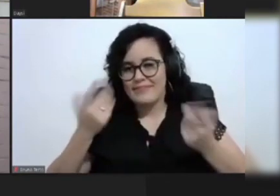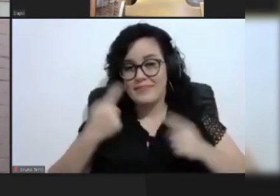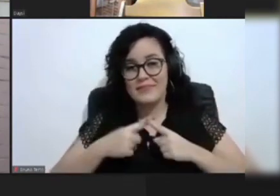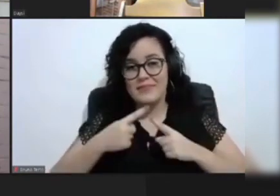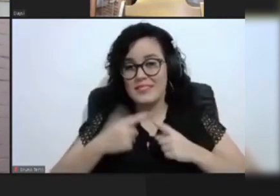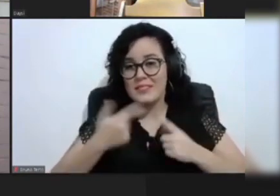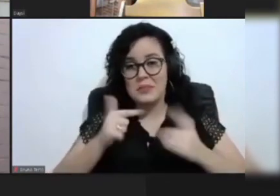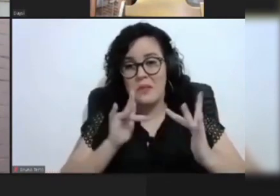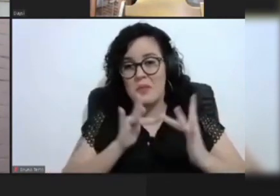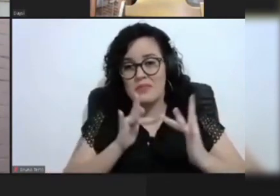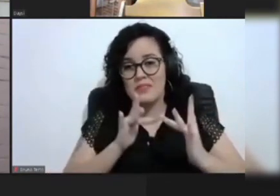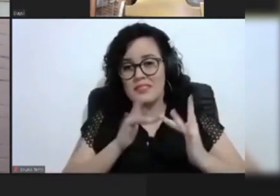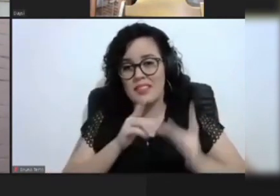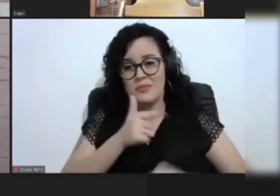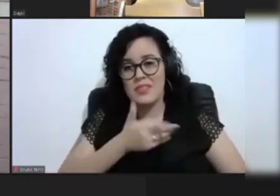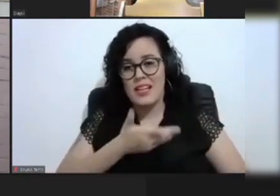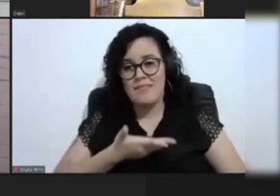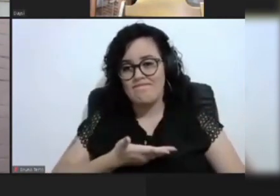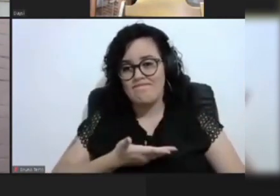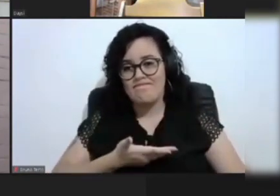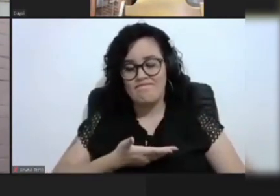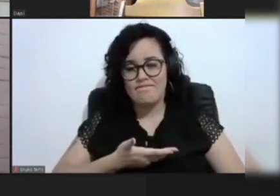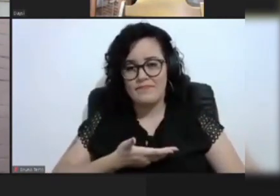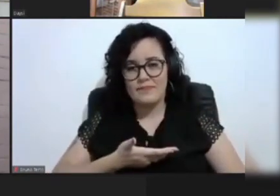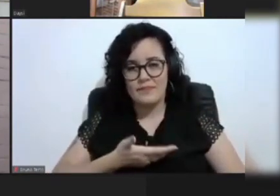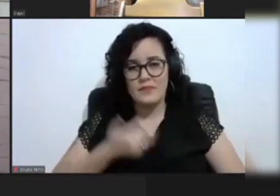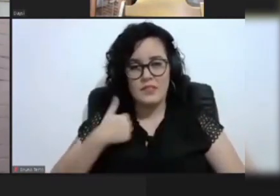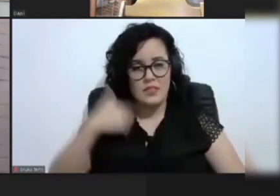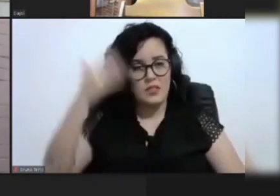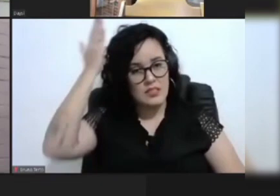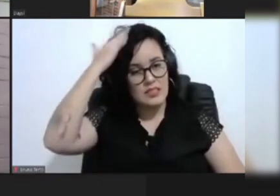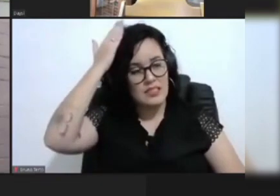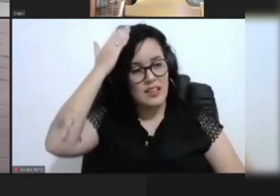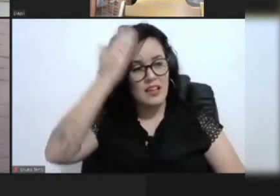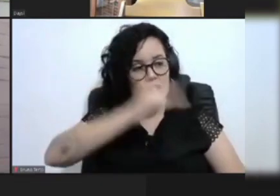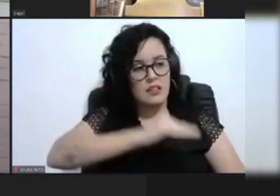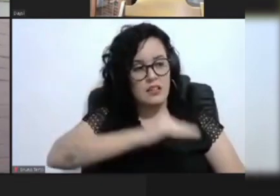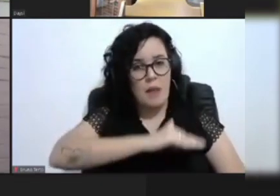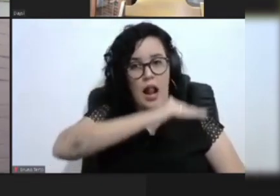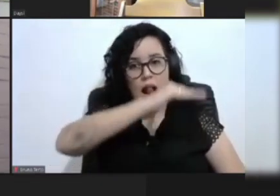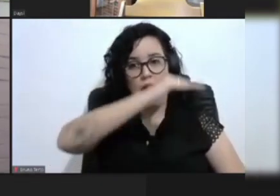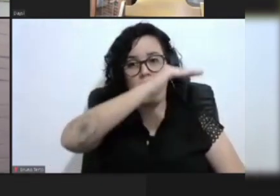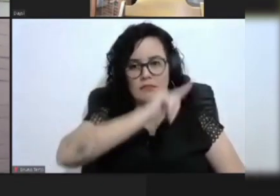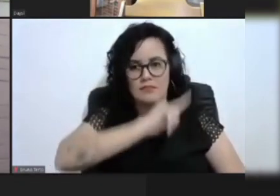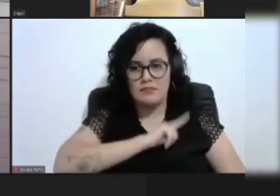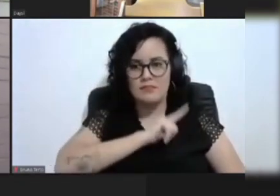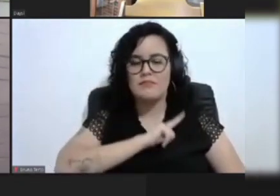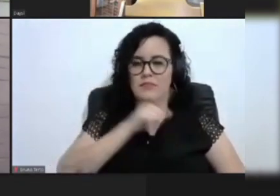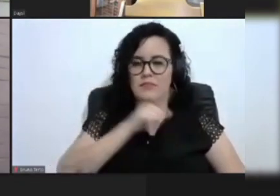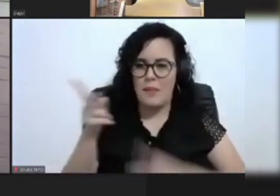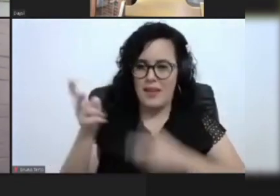contato. Eu sei que muitos estão, assim, cresceram, então, nesse sentido, assim,